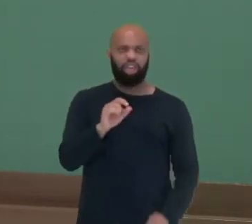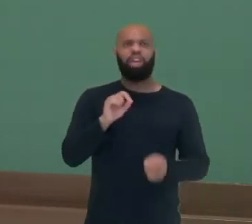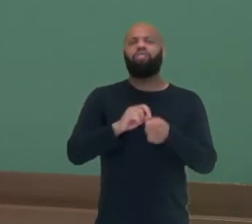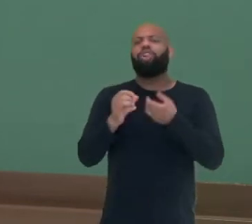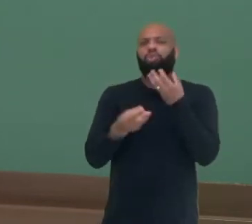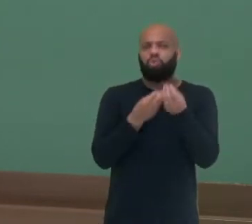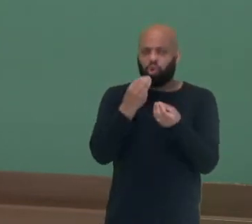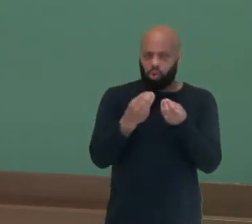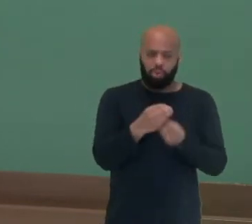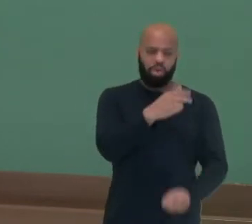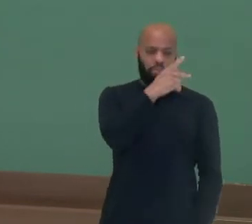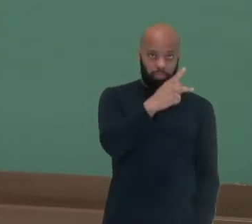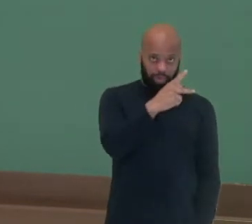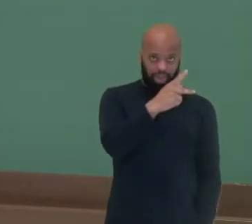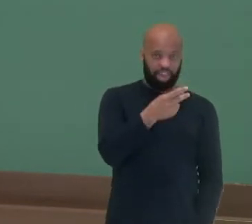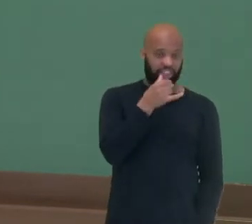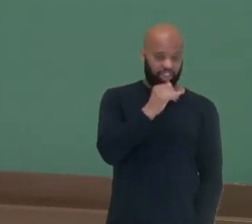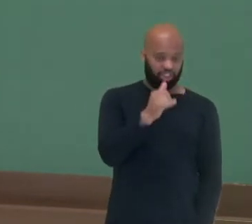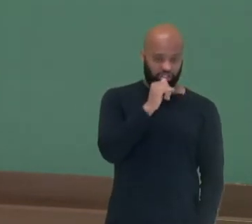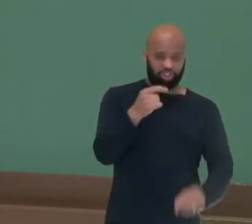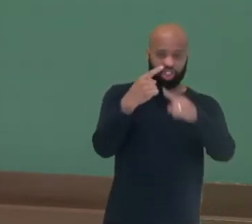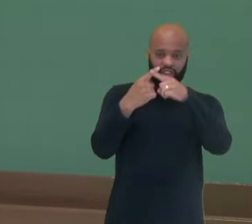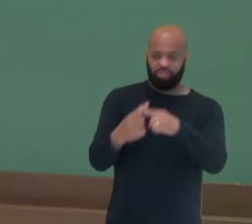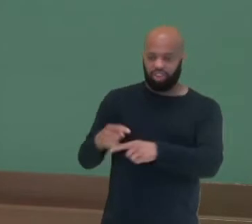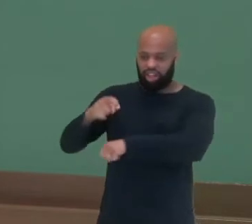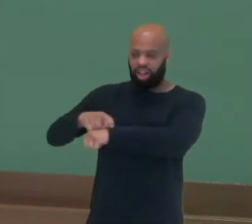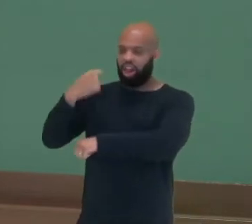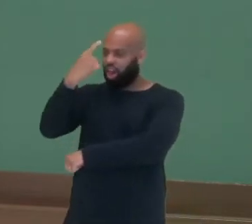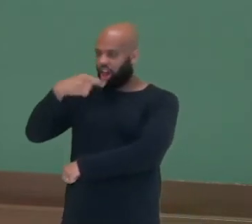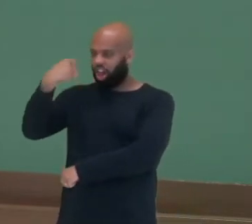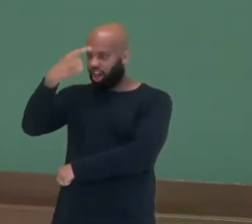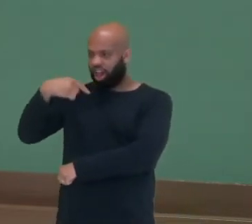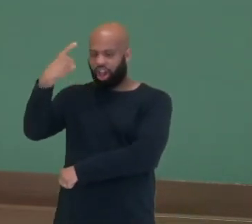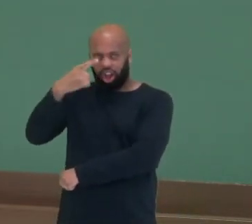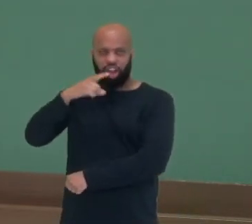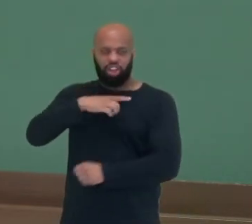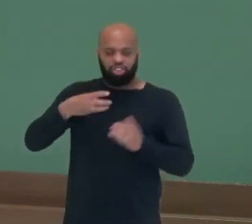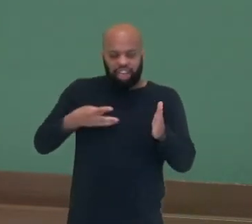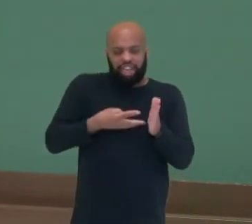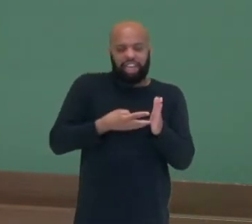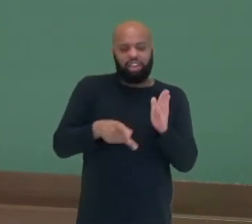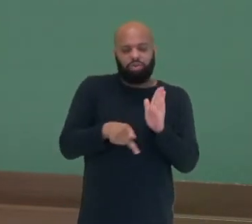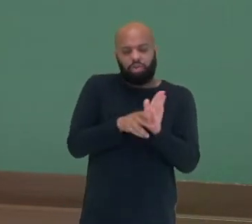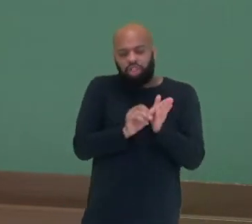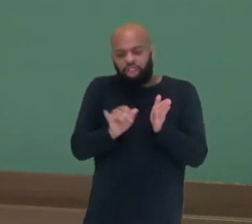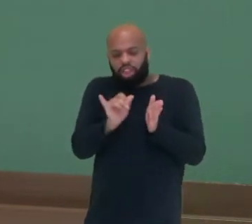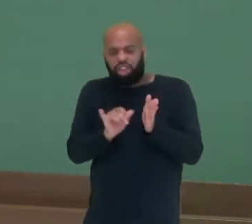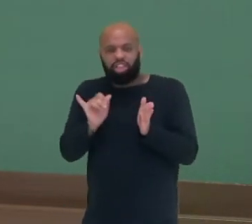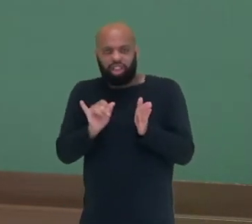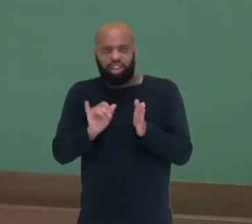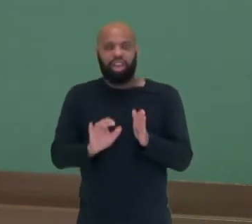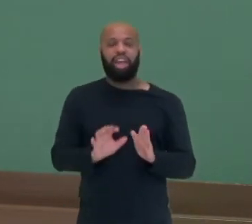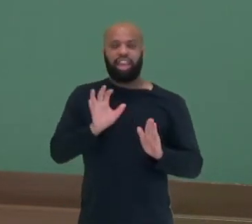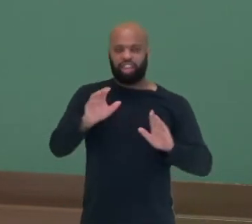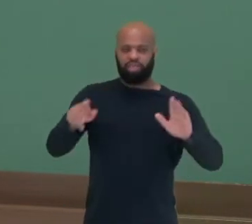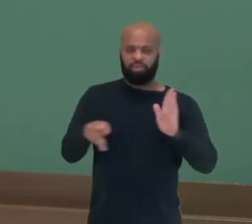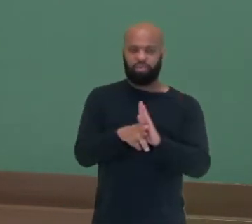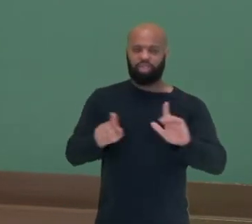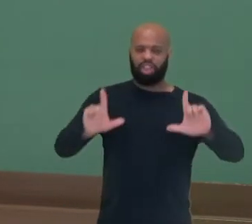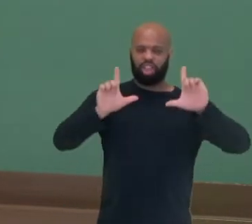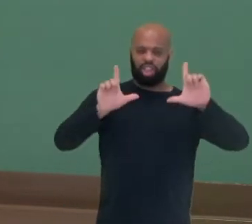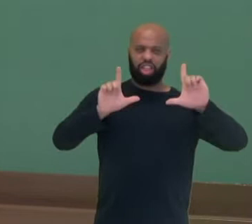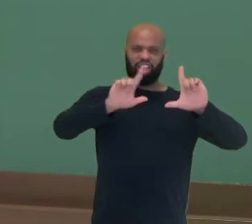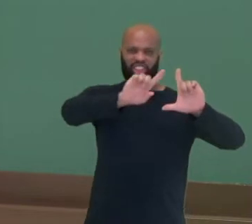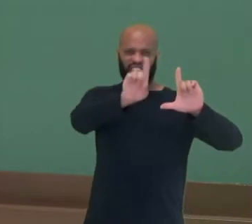do aparelho pela quantidade de horas que ele permanece ligado. E é essa a ideia lá do relógio. Eu